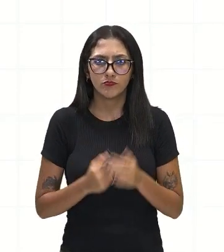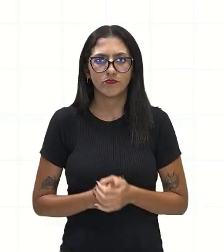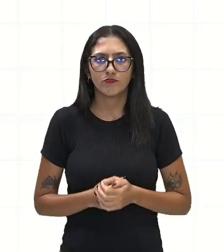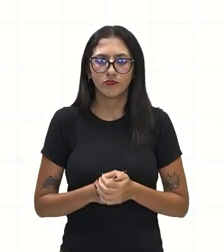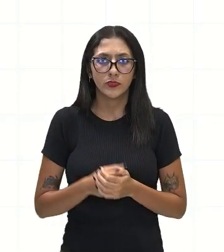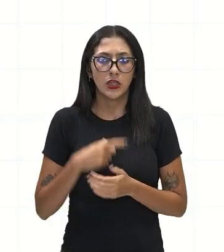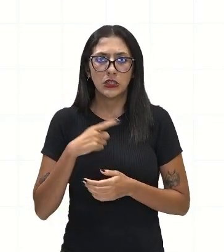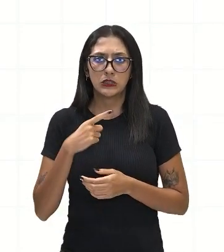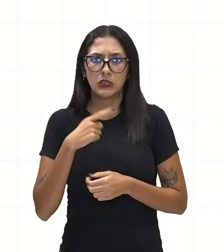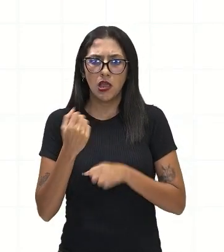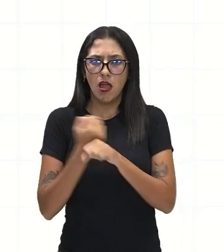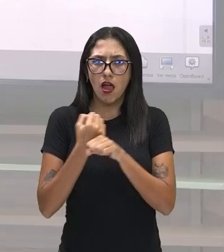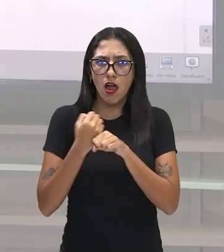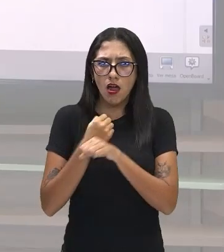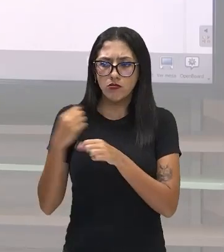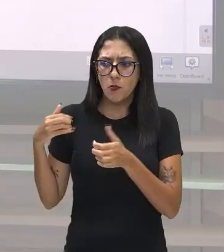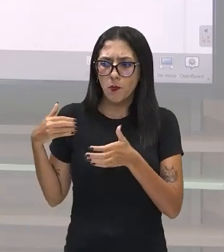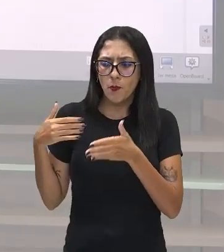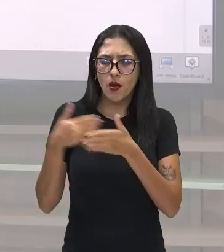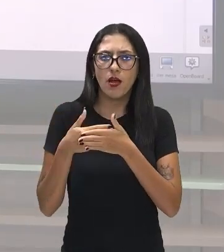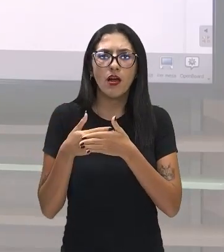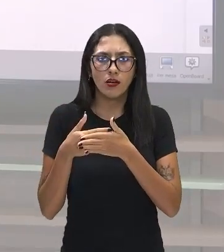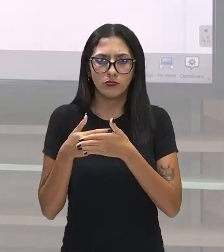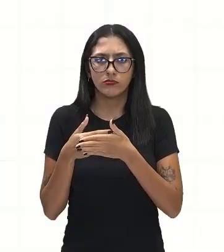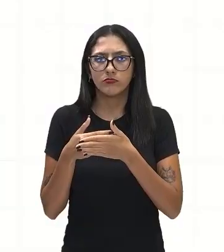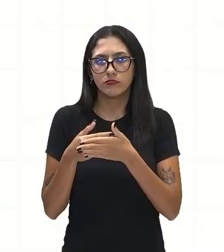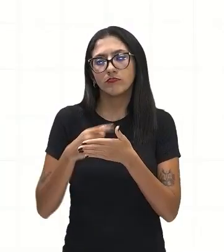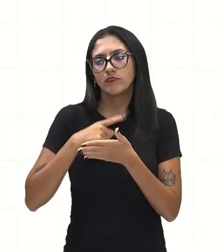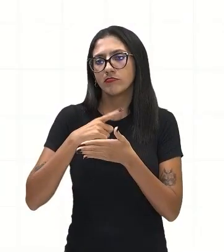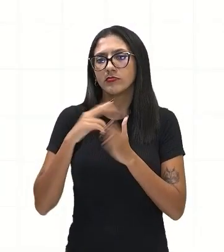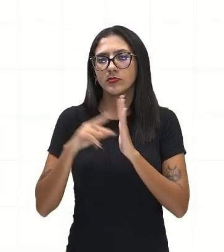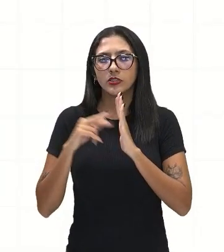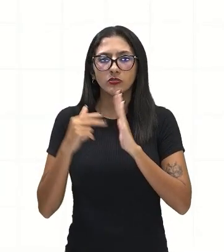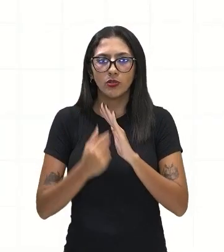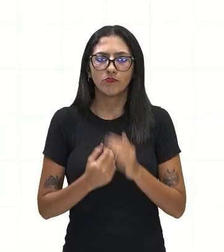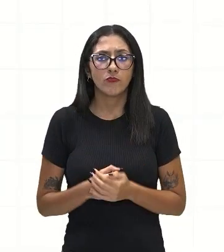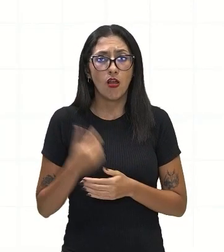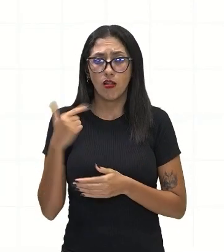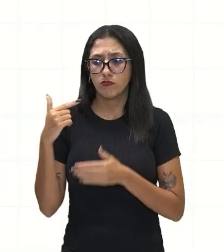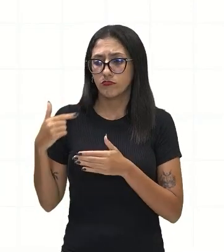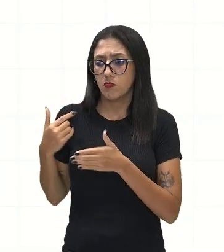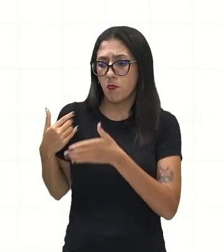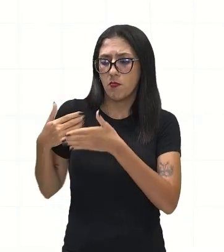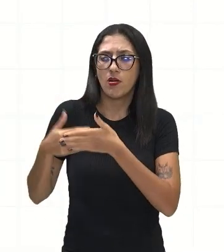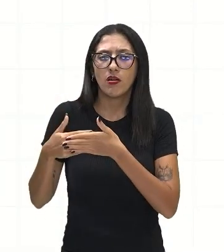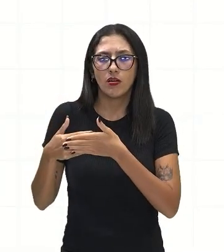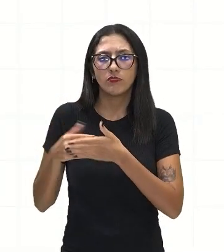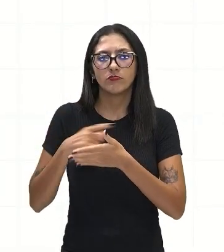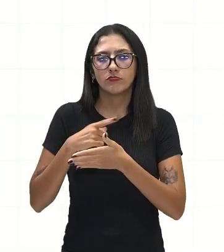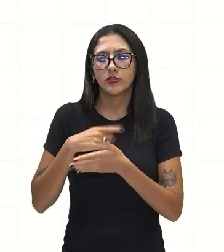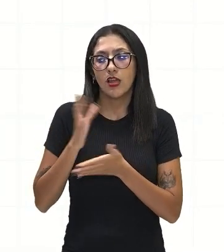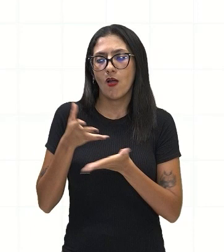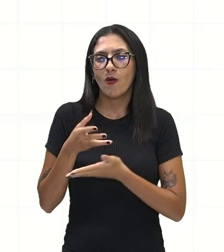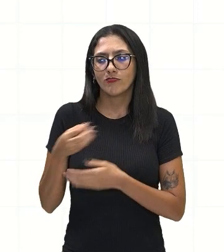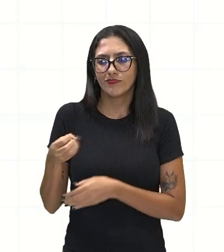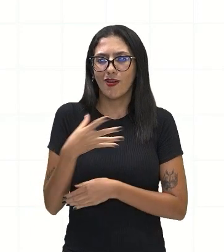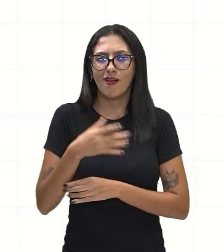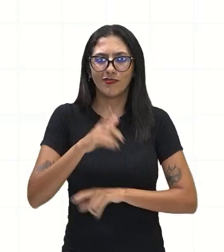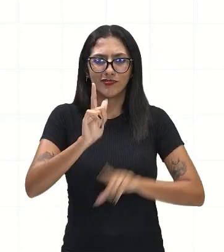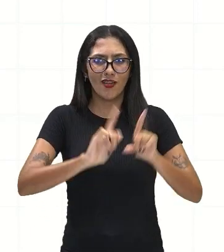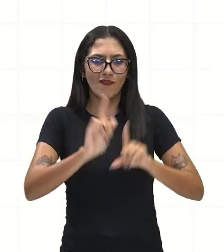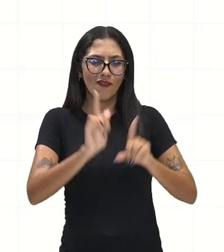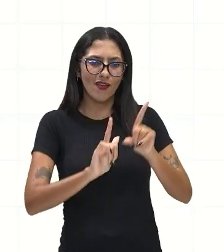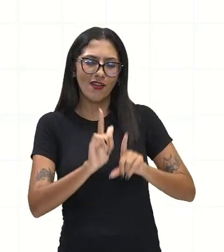tempo, mas ele usou de concisão no texto, não é? Não faz muito que temos esta nova TV com